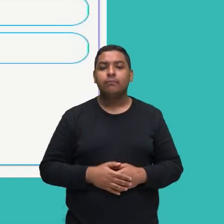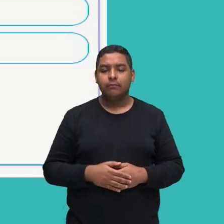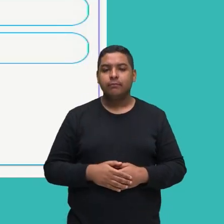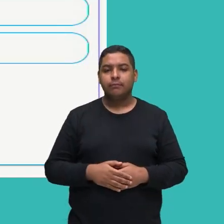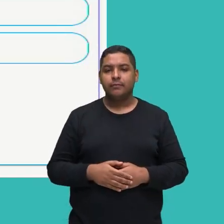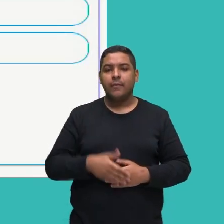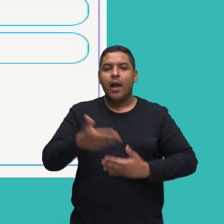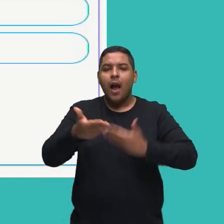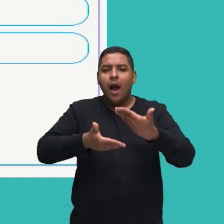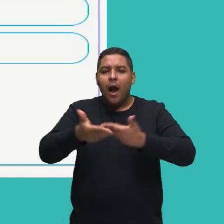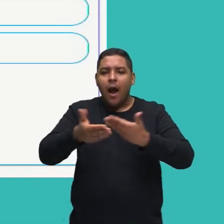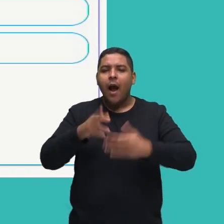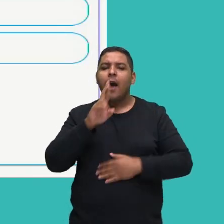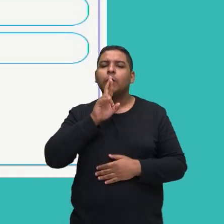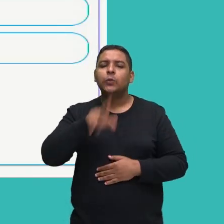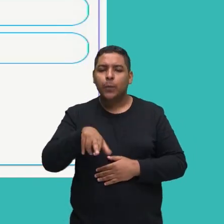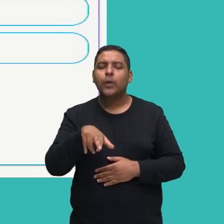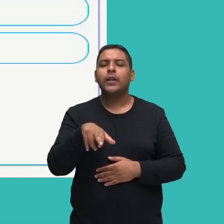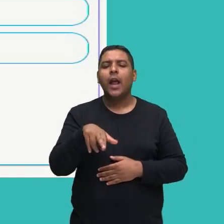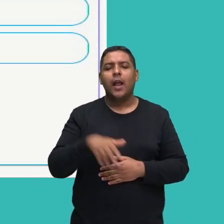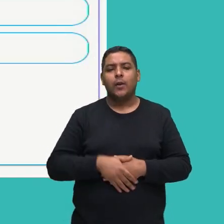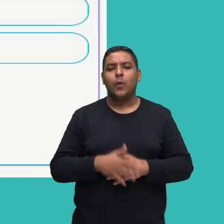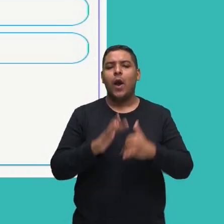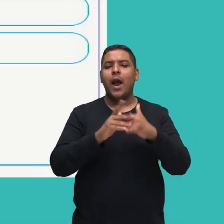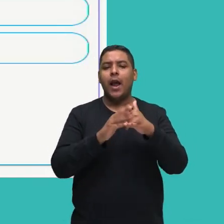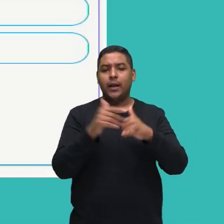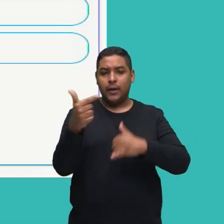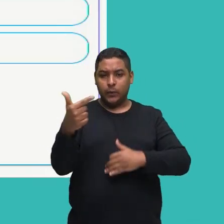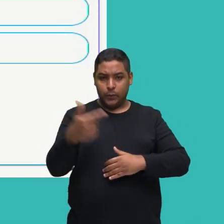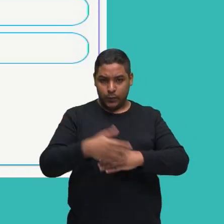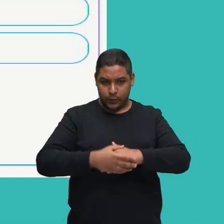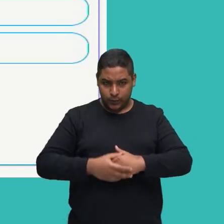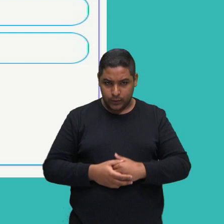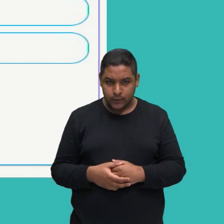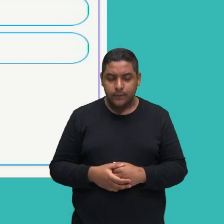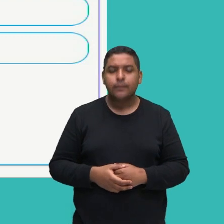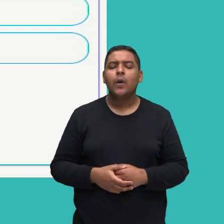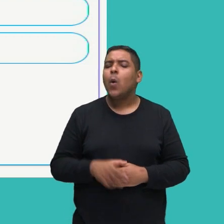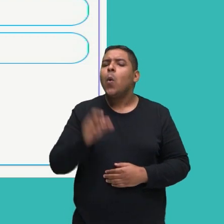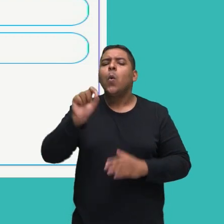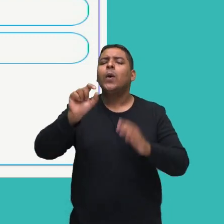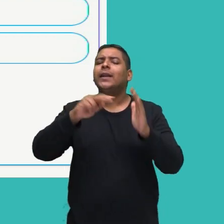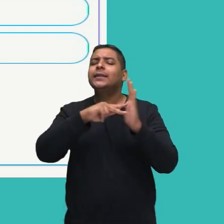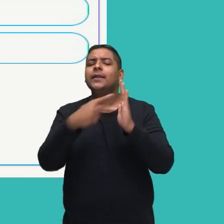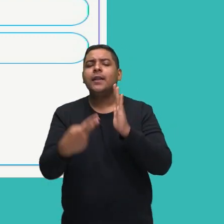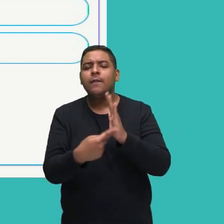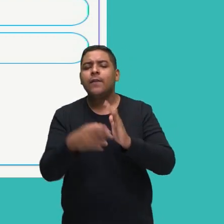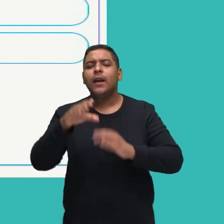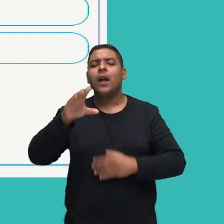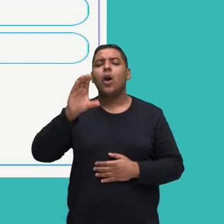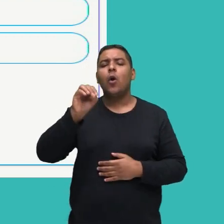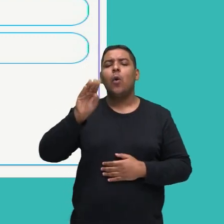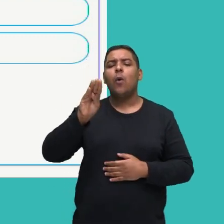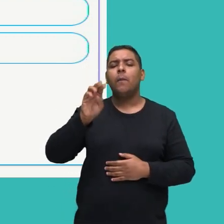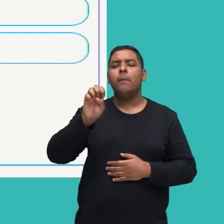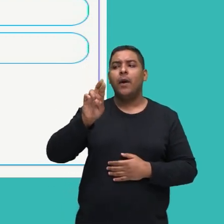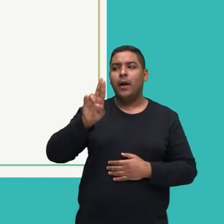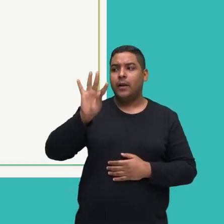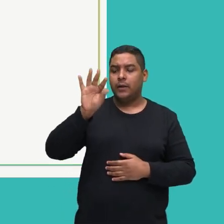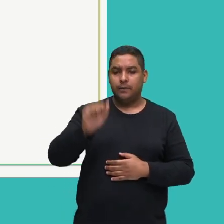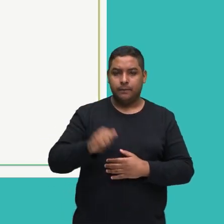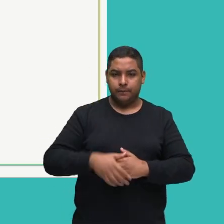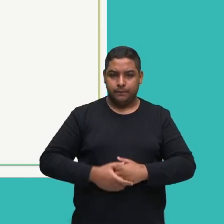Aula em Casa, canal 2, responde para mim. O que é coberta? Temos